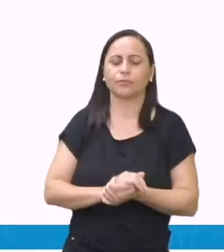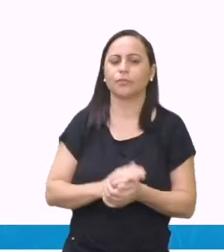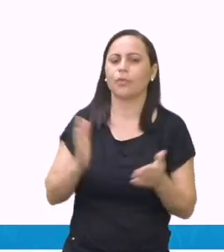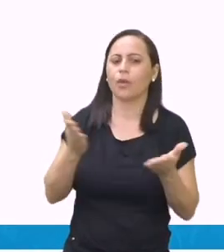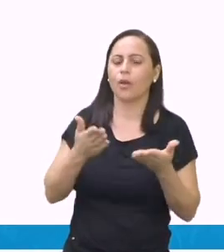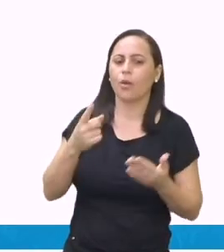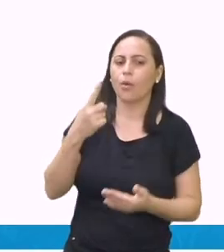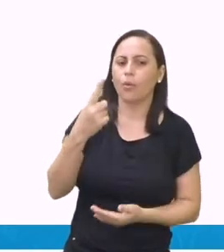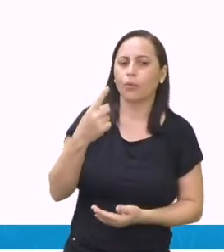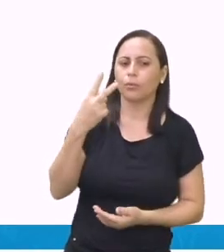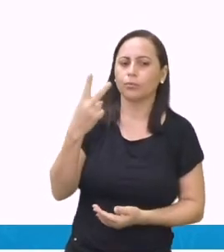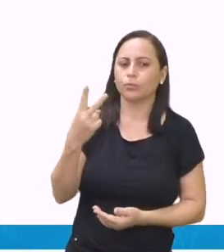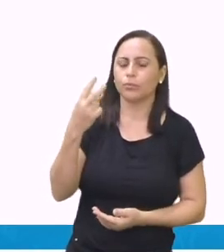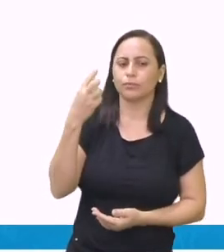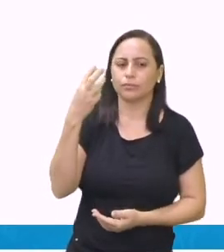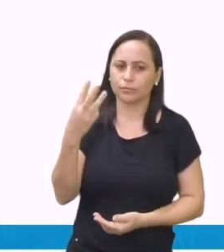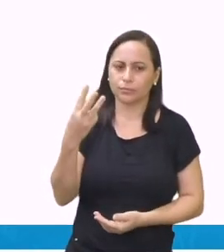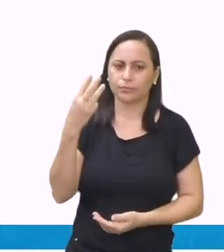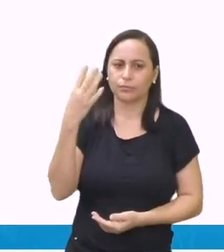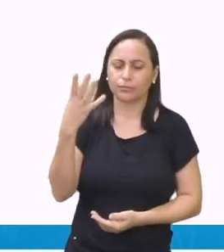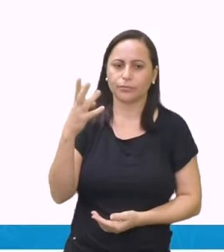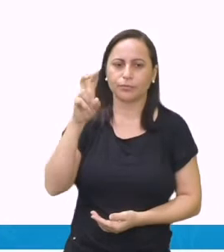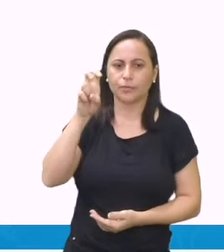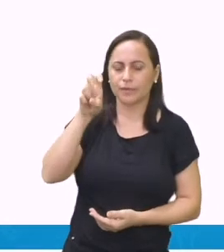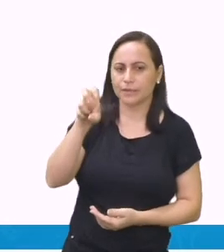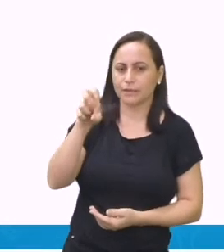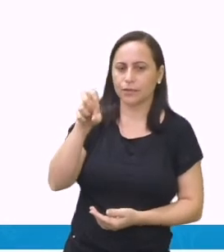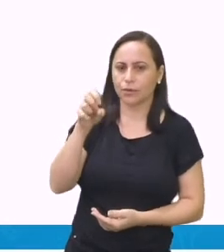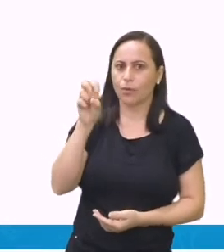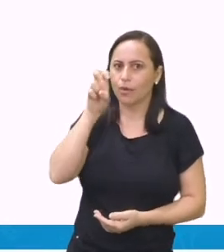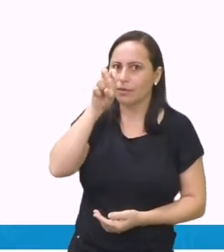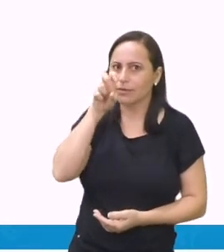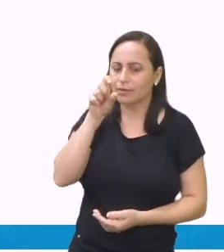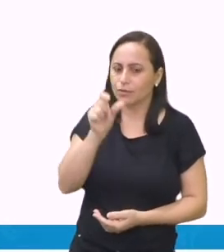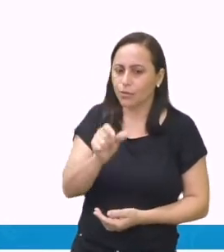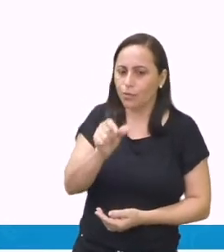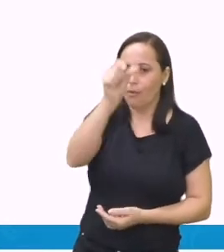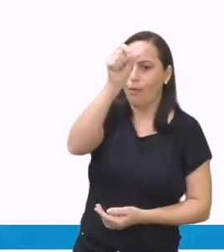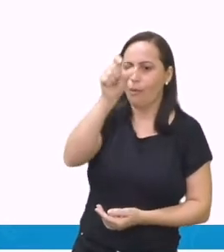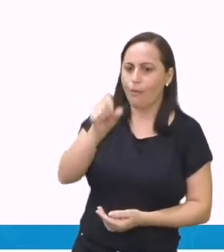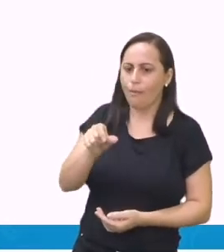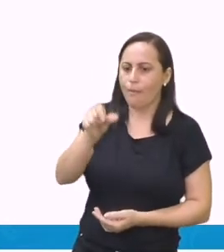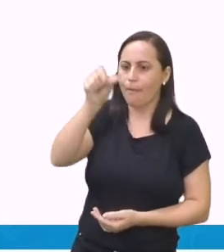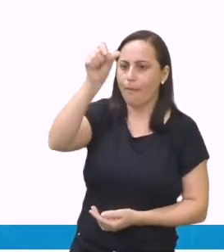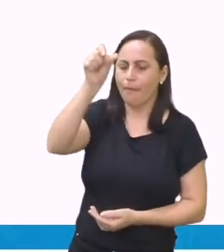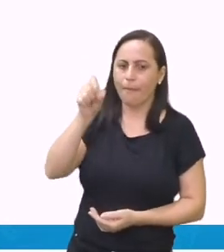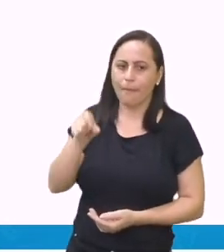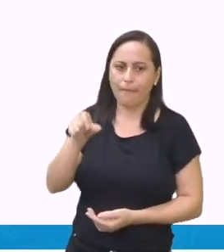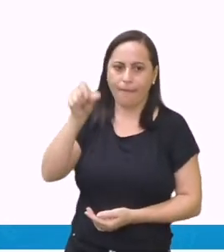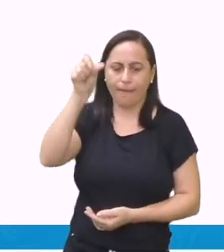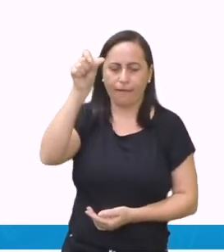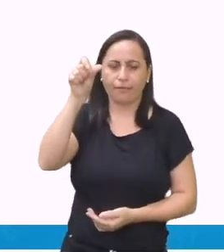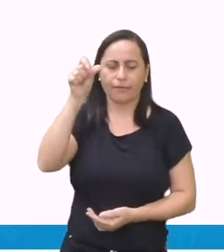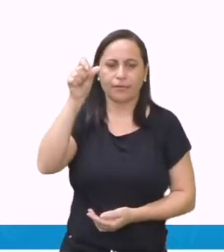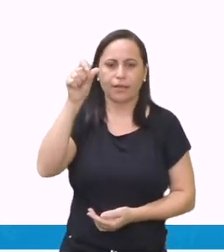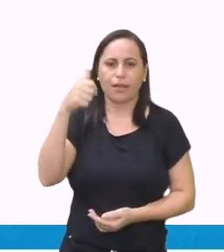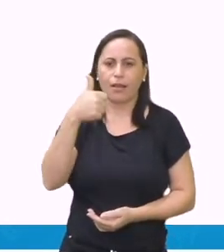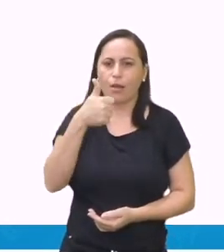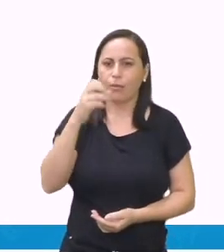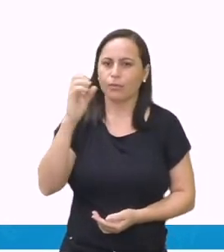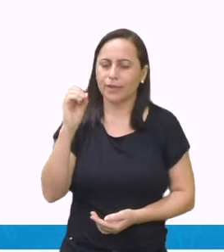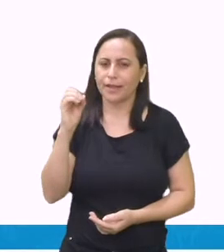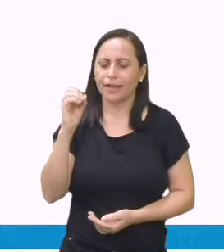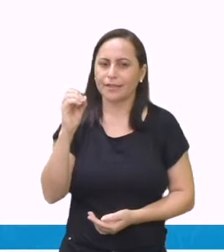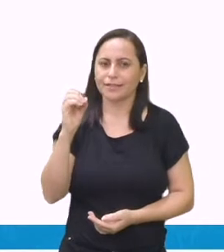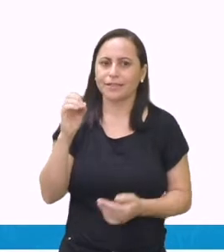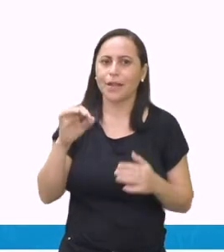2, 3, 4, 5. Eu tenho 5 barrinhas com 10 unidades.